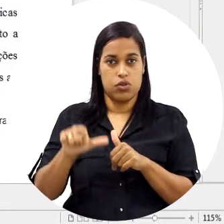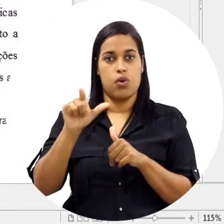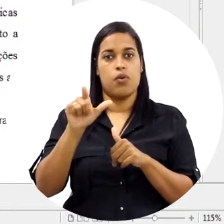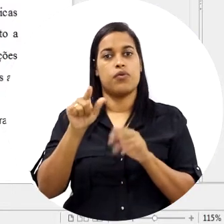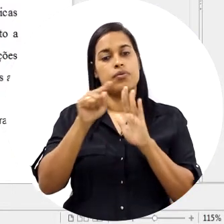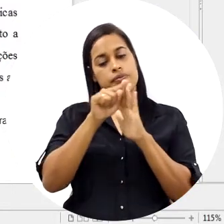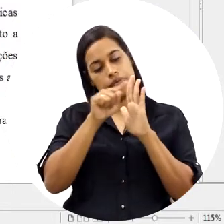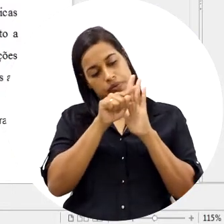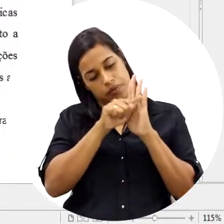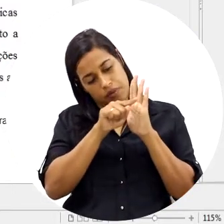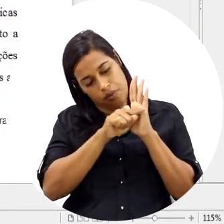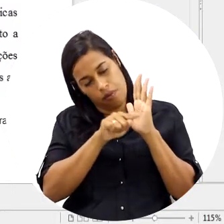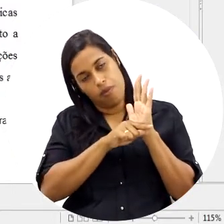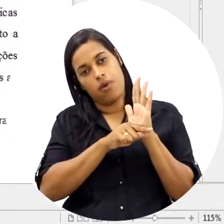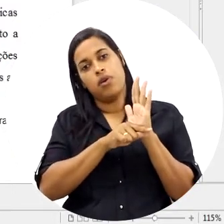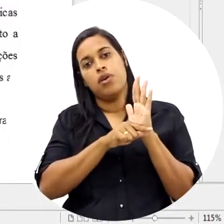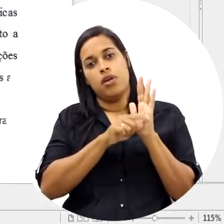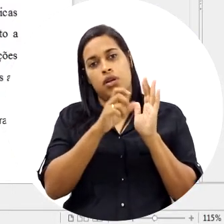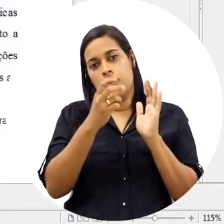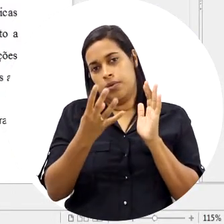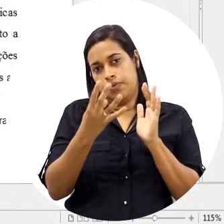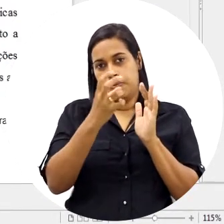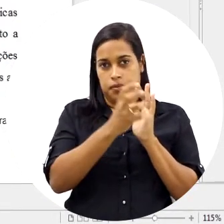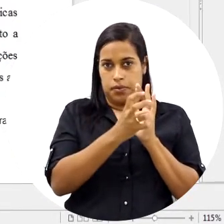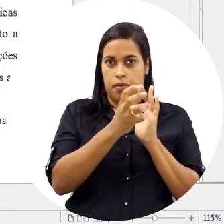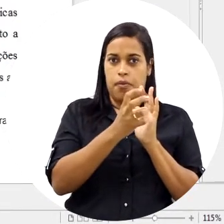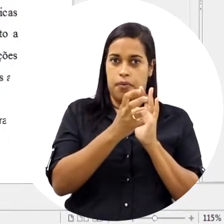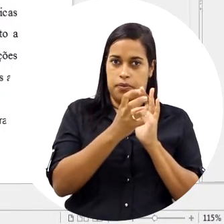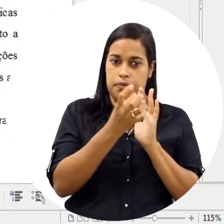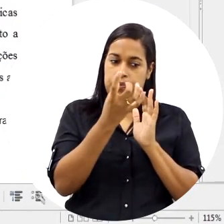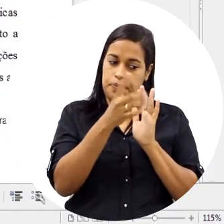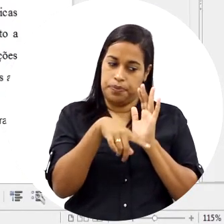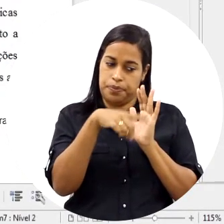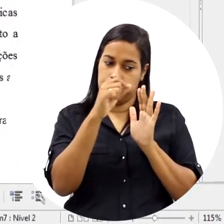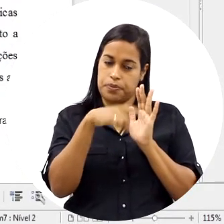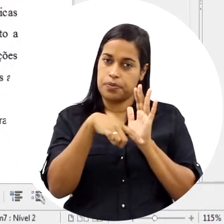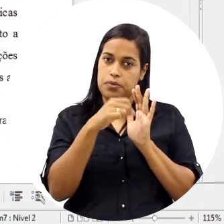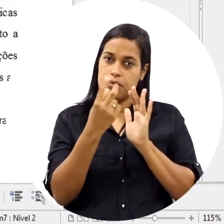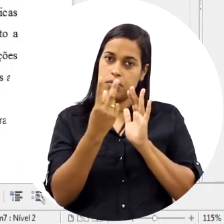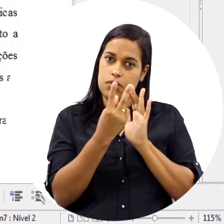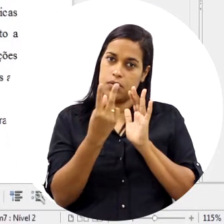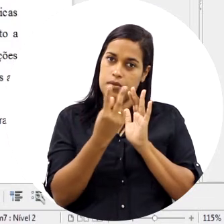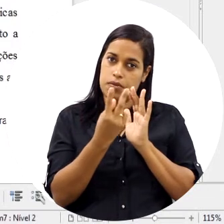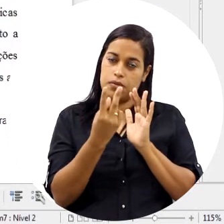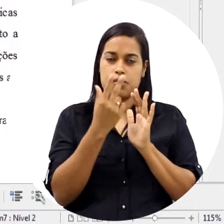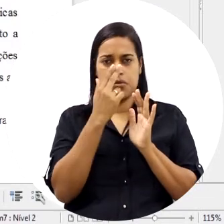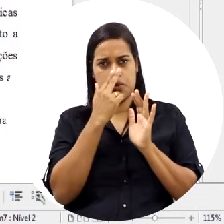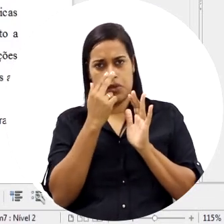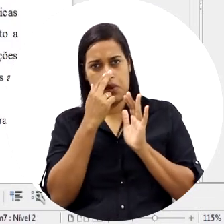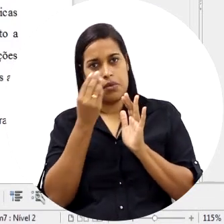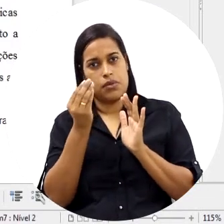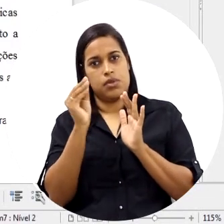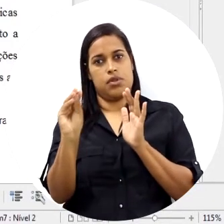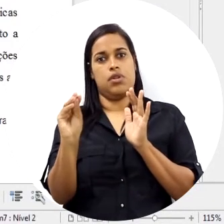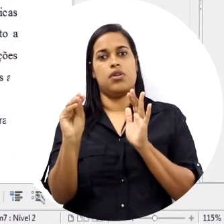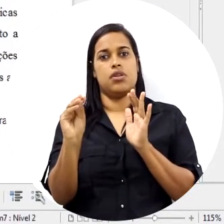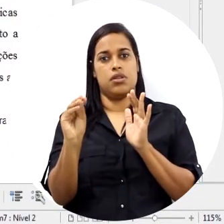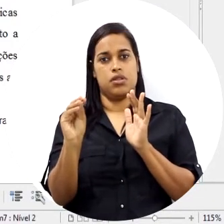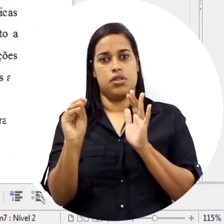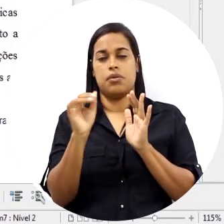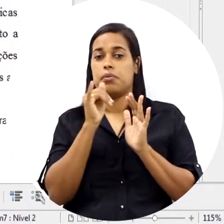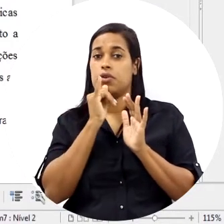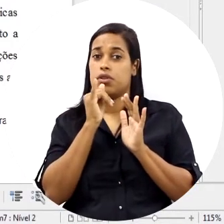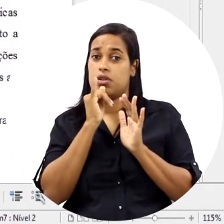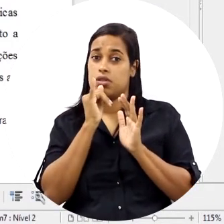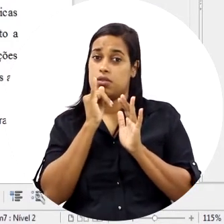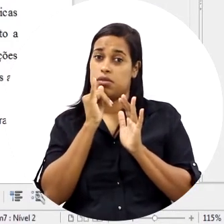sumário com uns 4, 5 itens. Então aqui seleciono o item 2 e da mesma forma inserir. Então digamos,